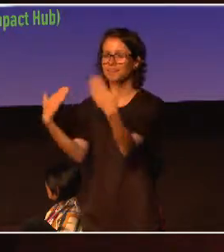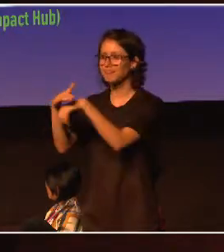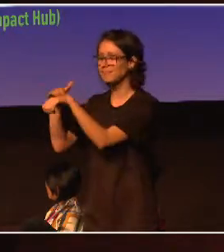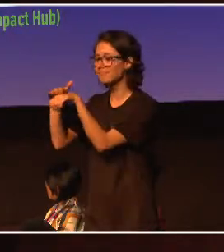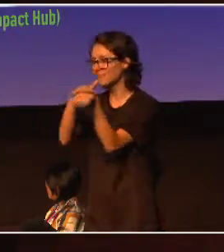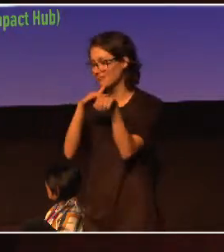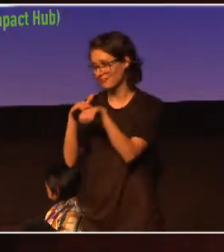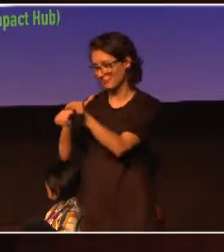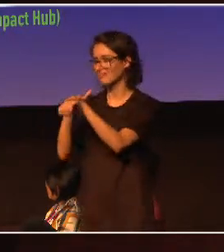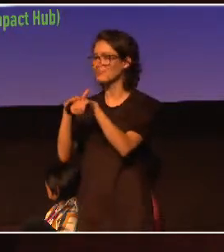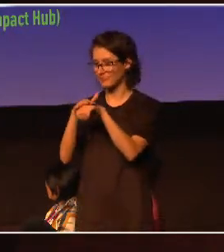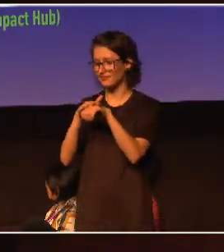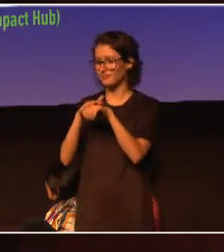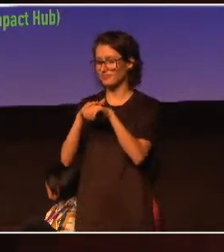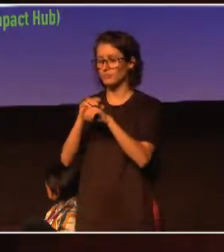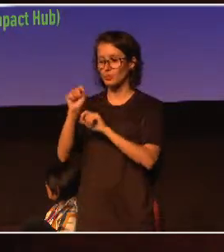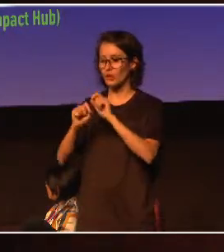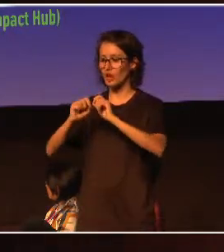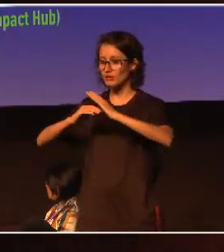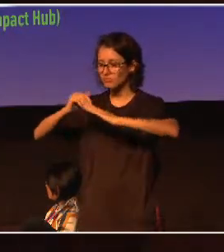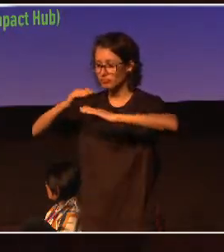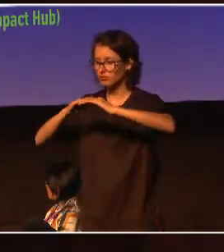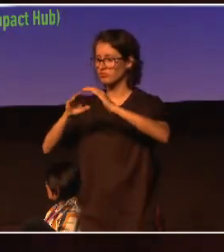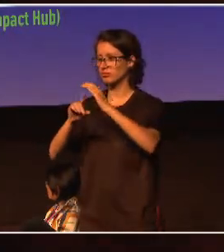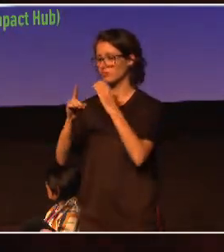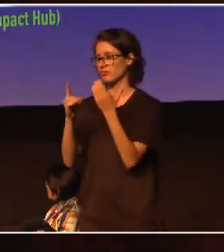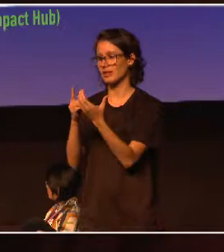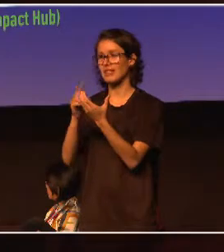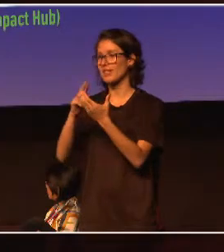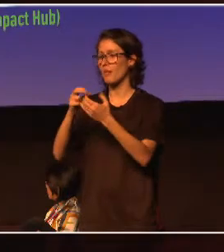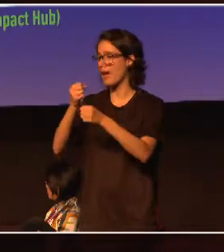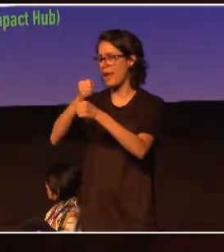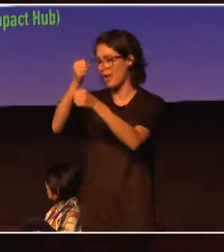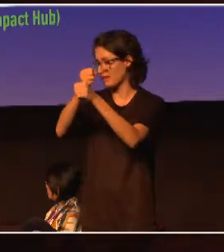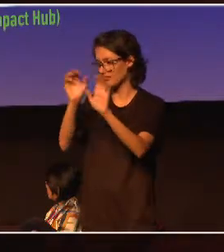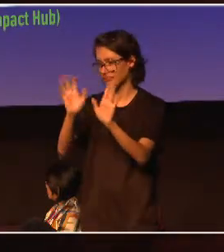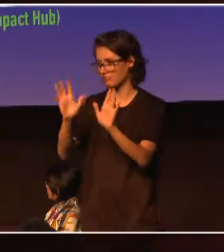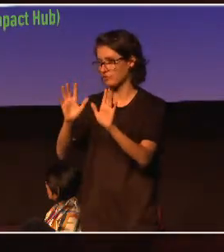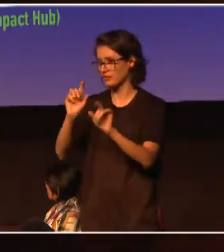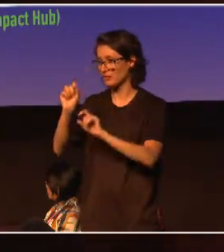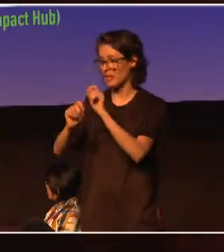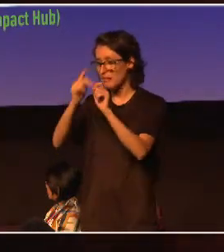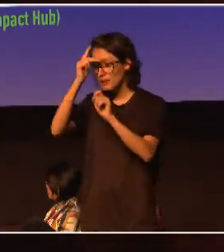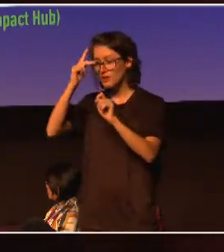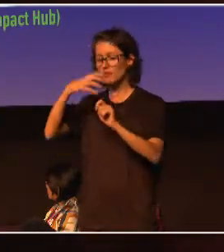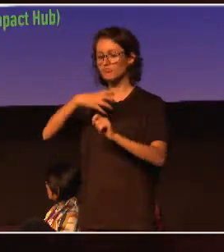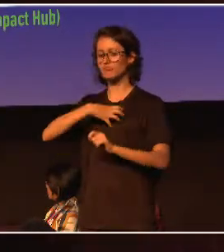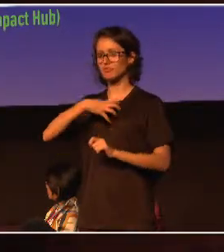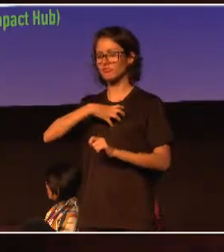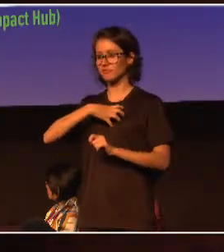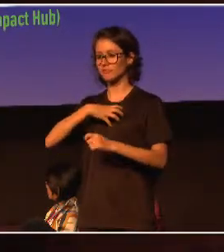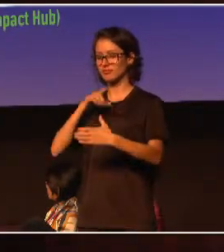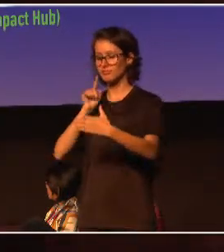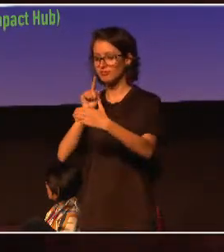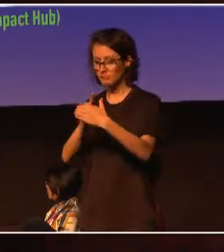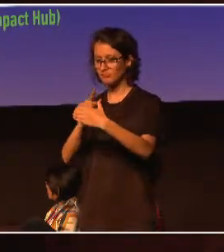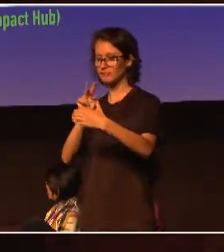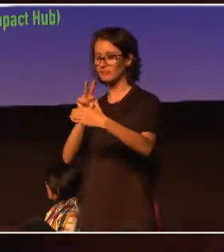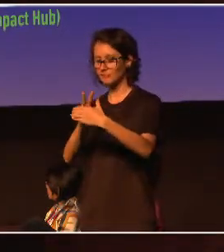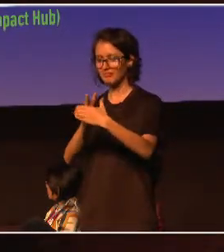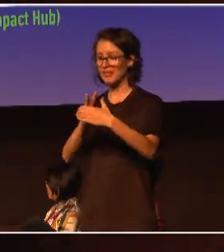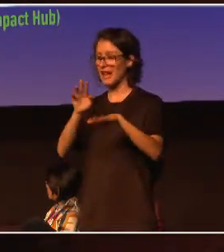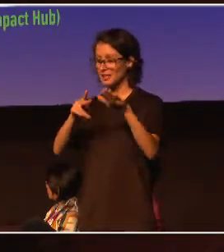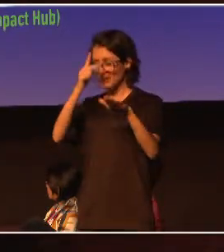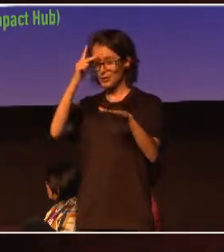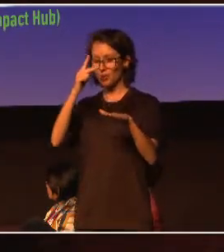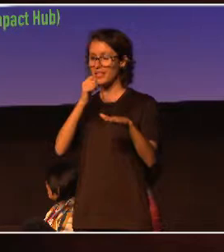tive é que construir comunidade, basicamente, primeiro, não é construir. As pessoas já pertencem juntas, mas não se